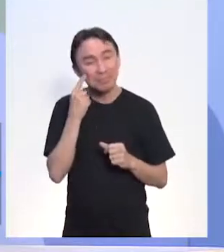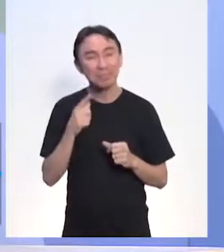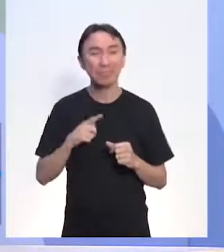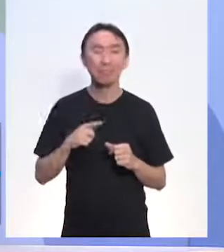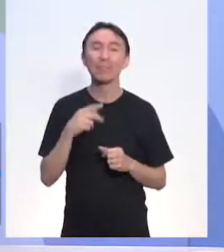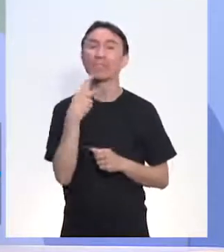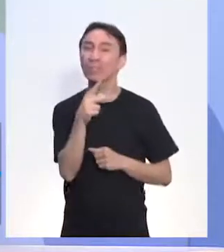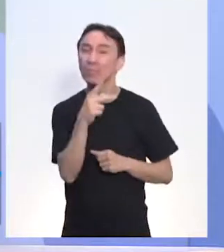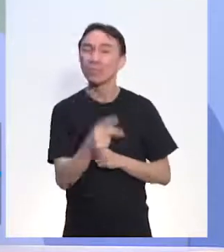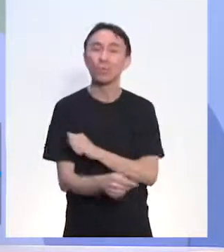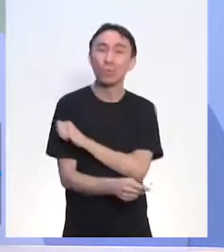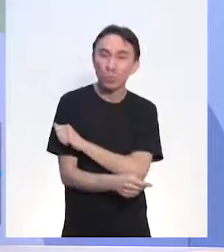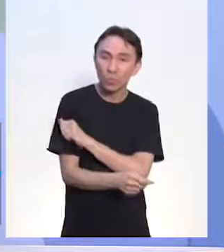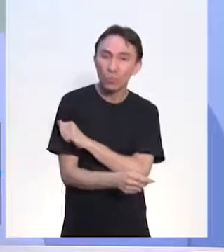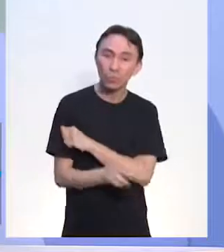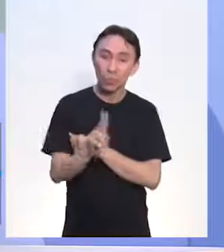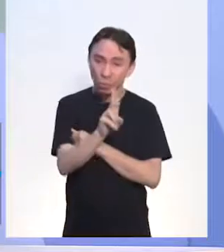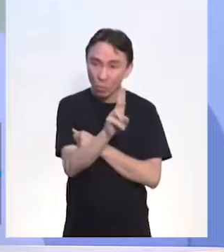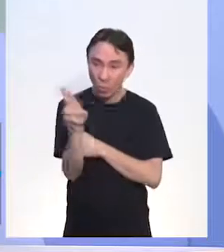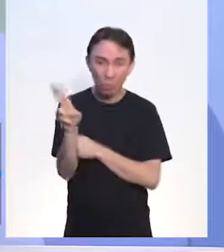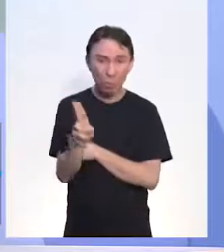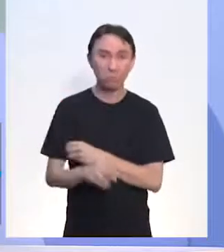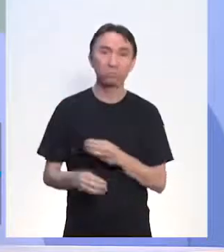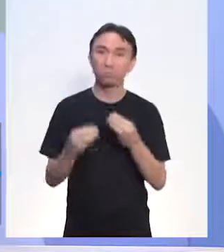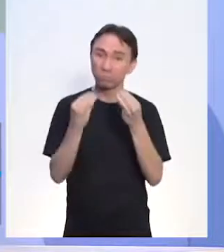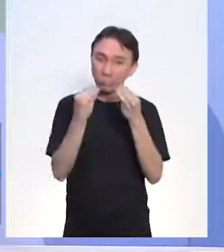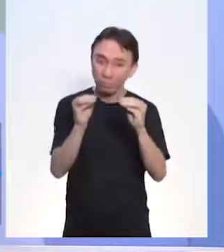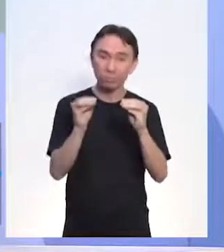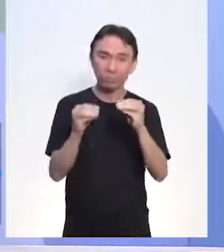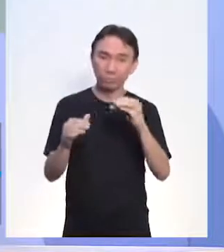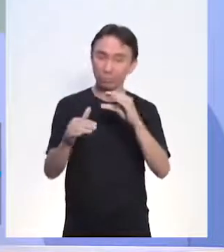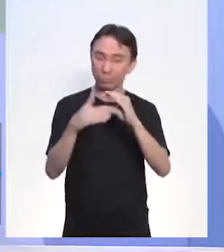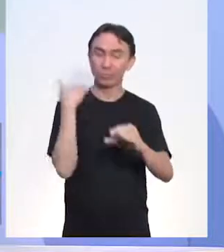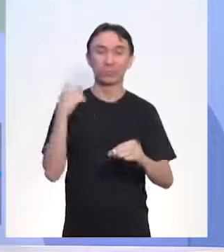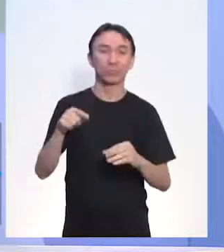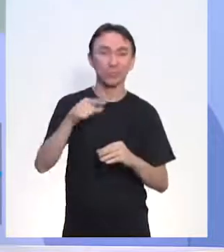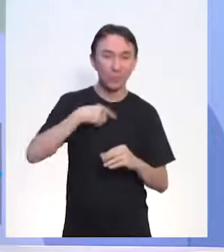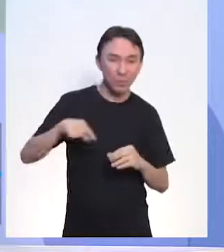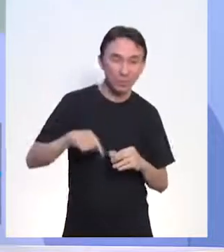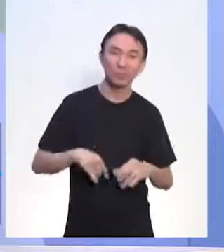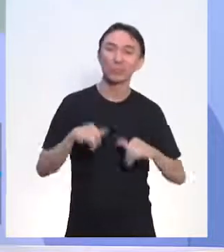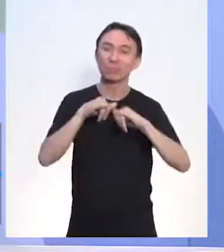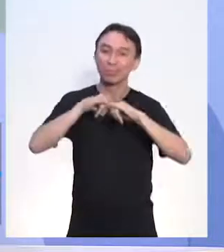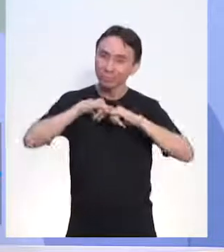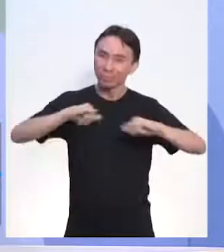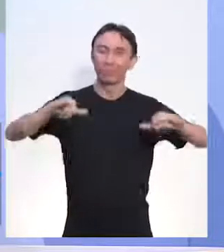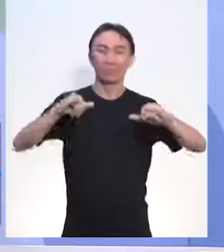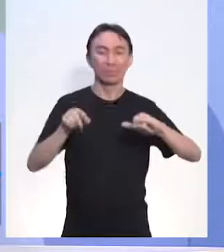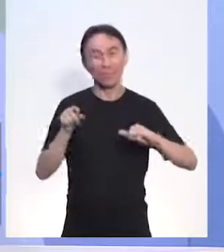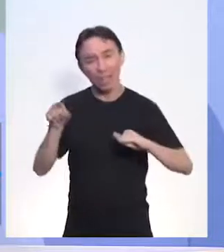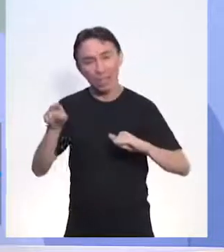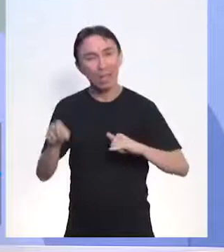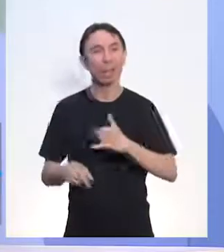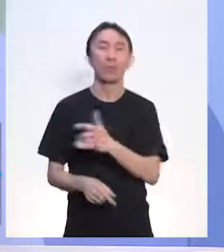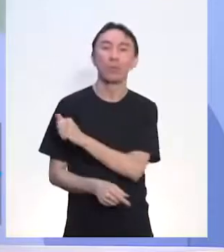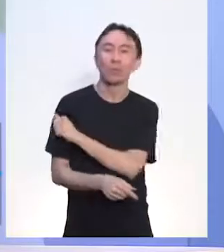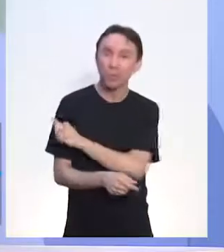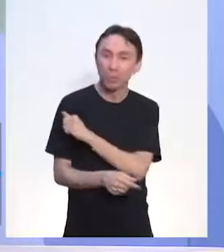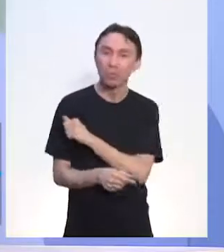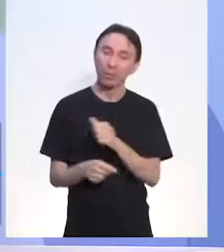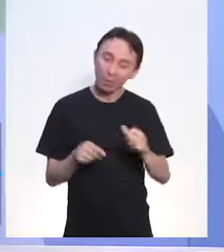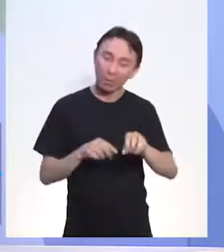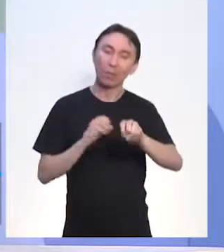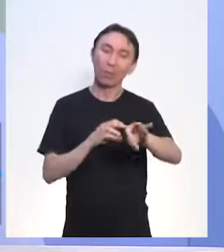nome do seu aluno e o seu nome para a gente falar aqui e a gente poder devolver essa energia que a gente tem dos alunos participando da aula,